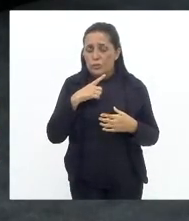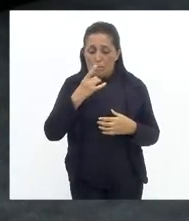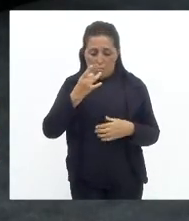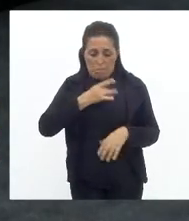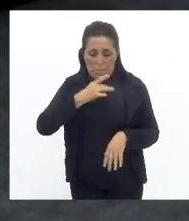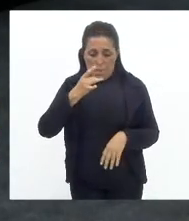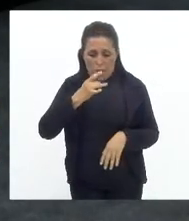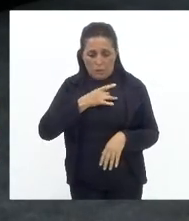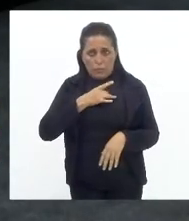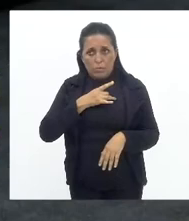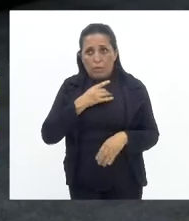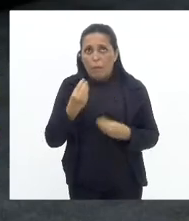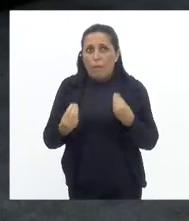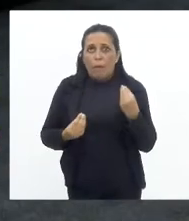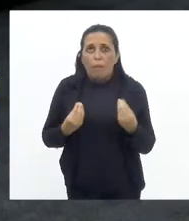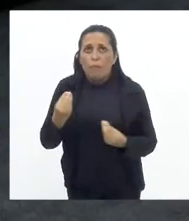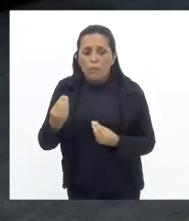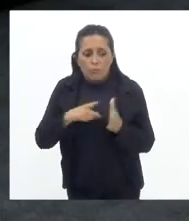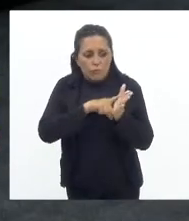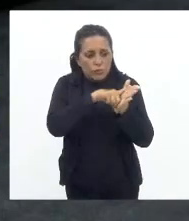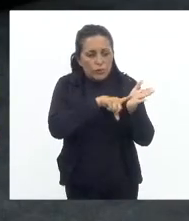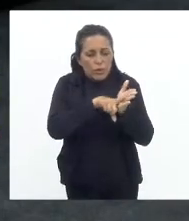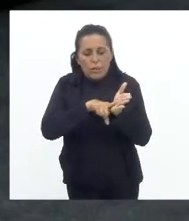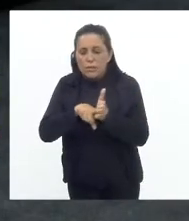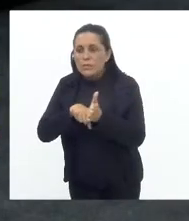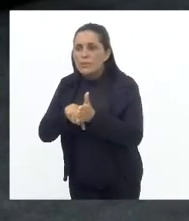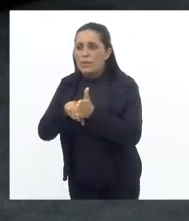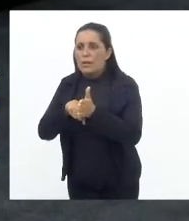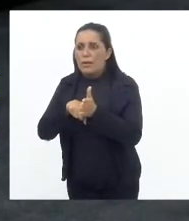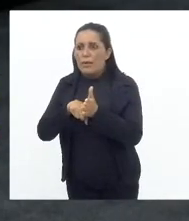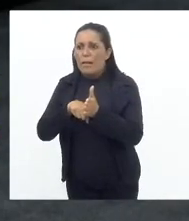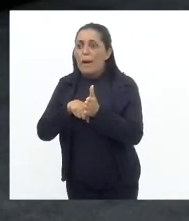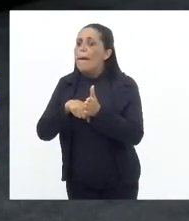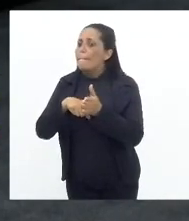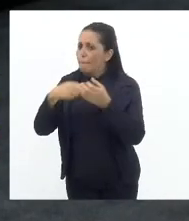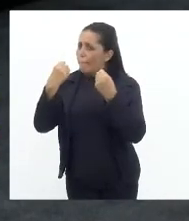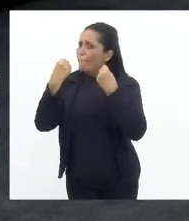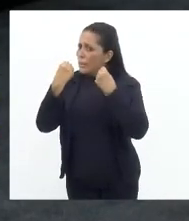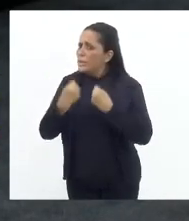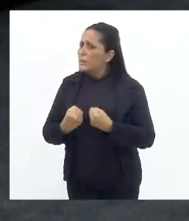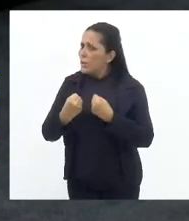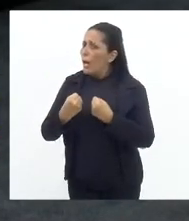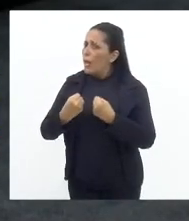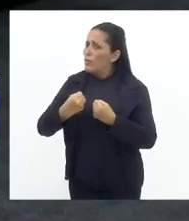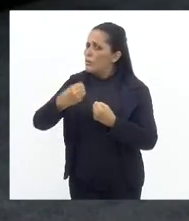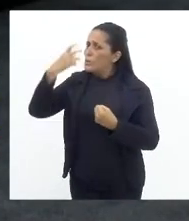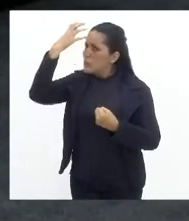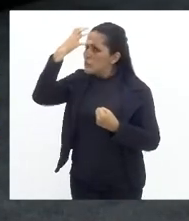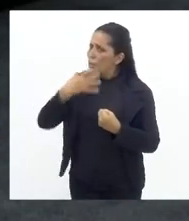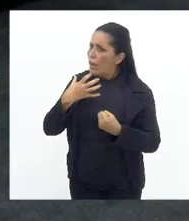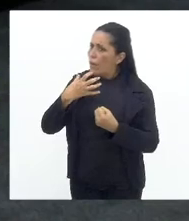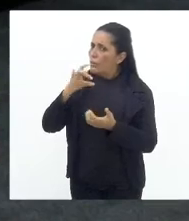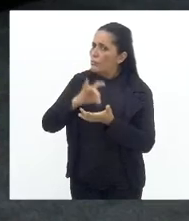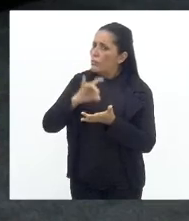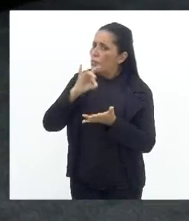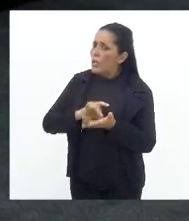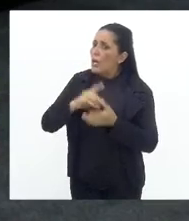temor começou a fiscalizar e fiscalizar pesado Olá urso